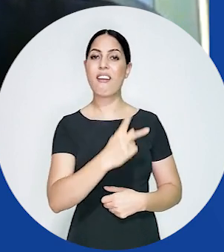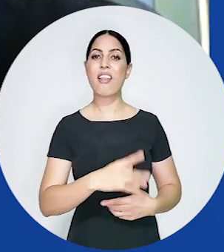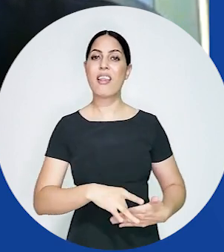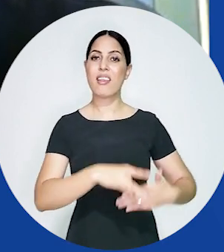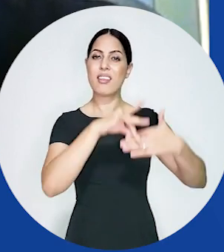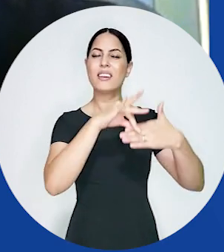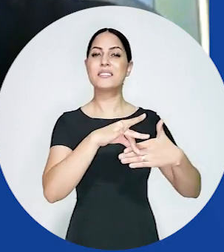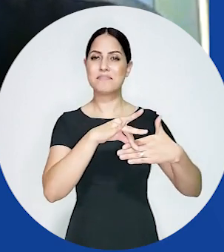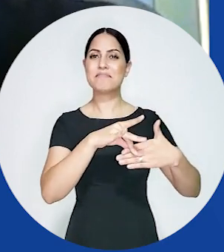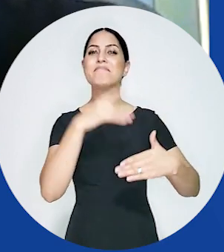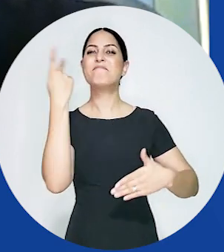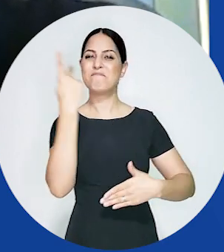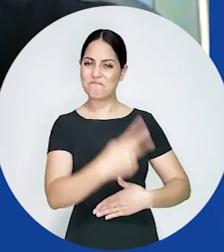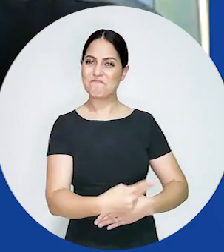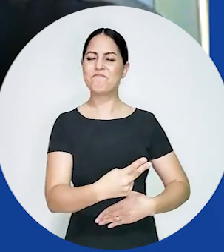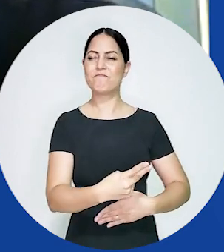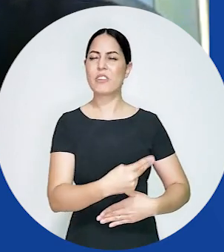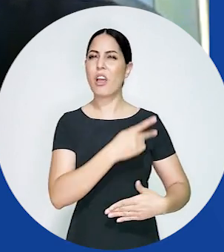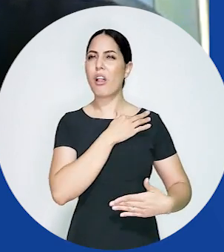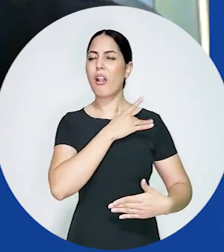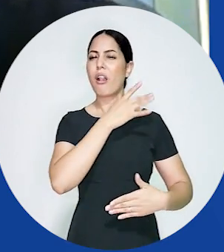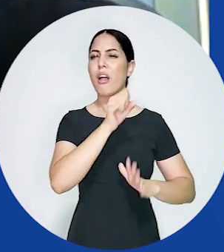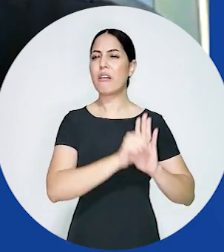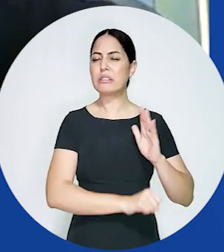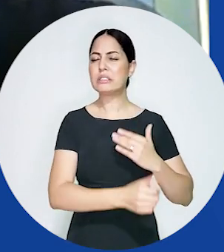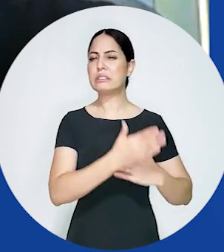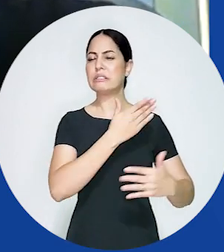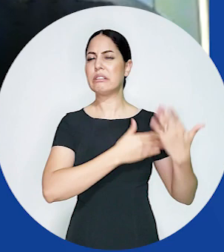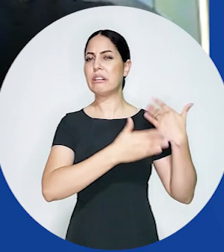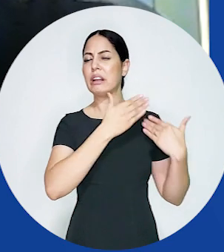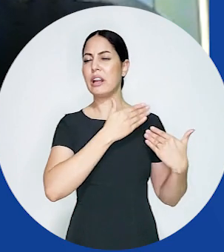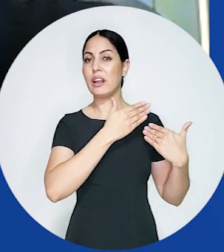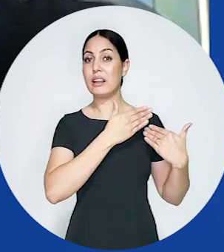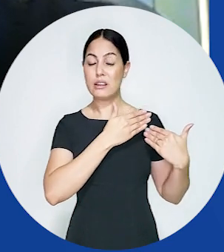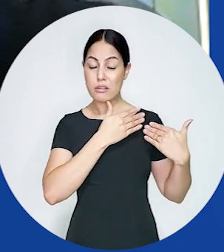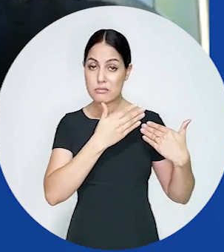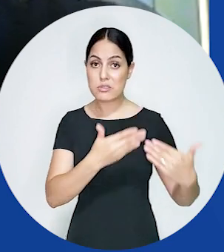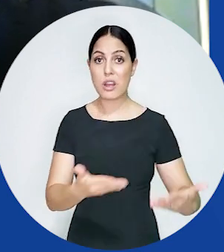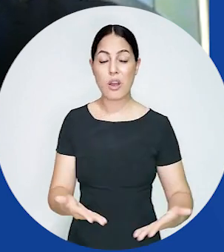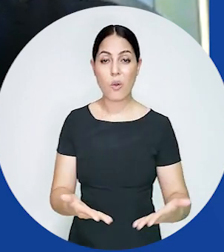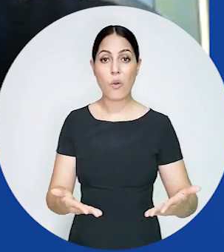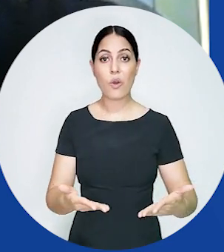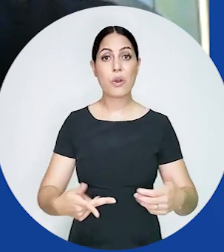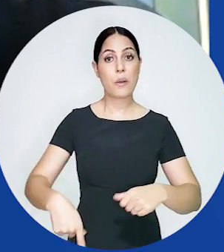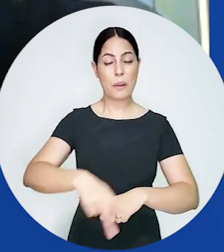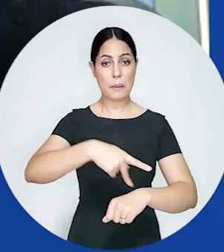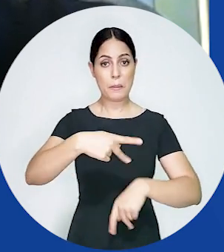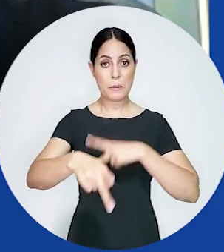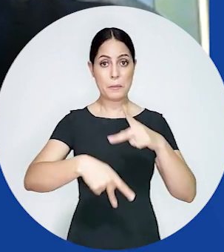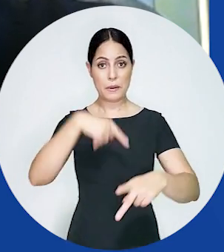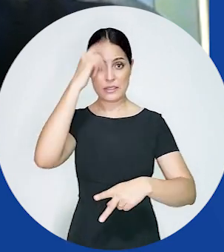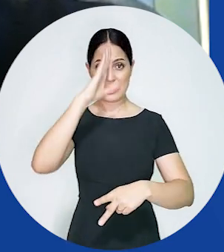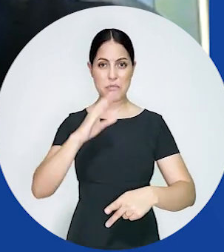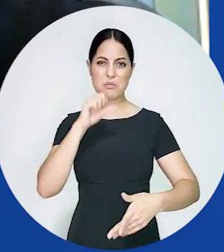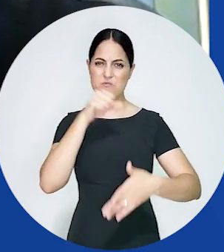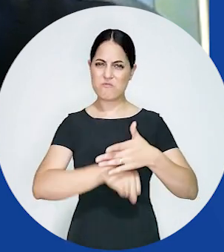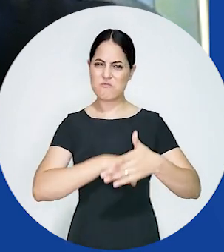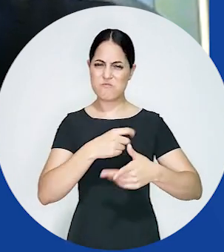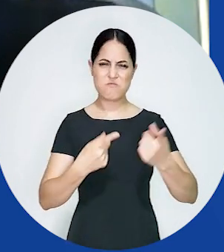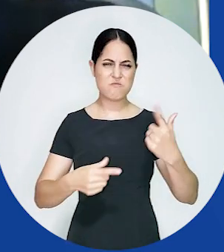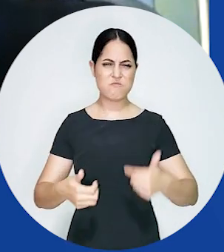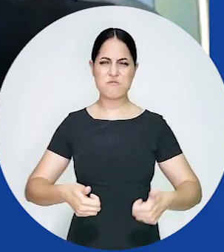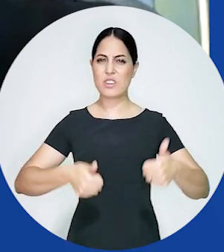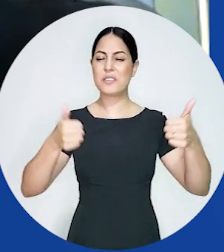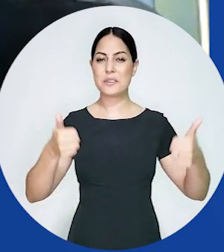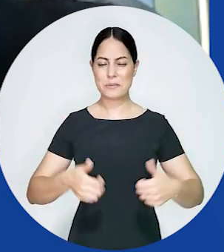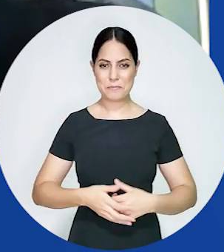liderança até hoje, né, ao longo de todo o século passado e do início desse século, das lutas, das melhores e mais tradicionais lutas